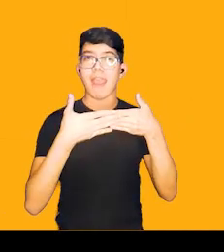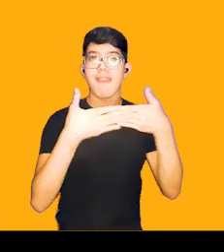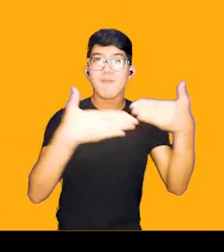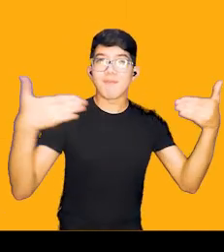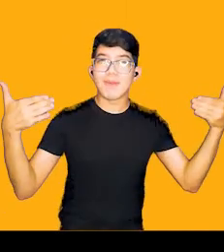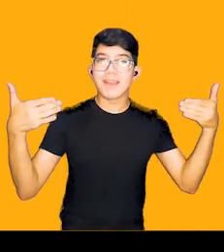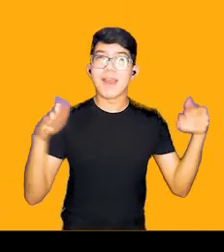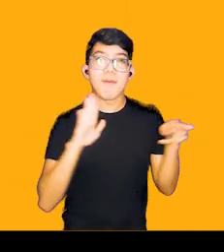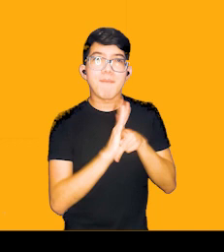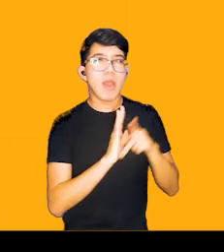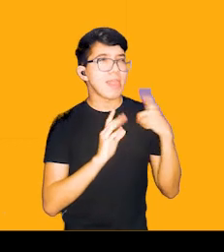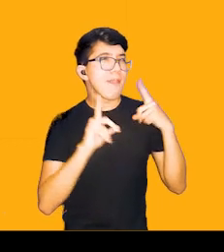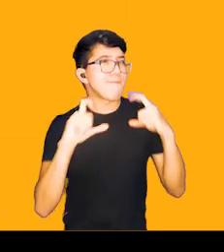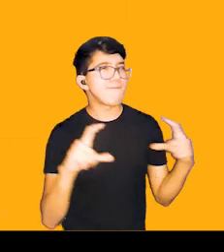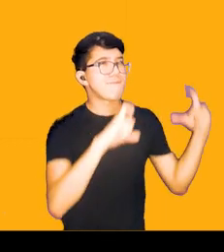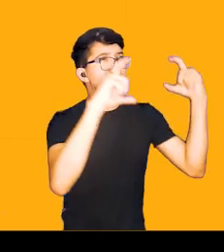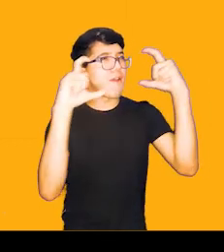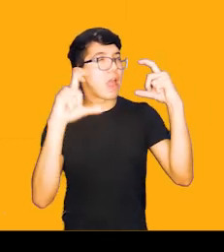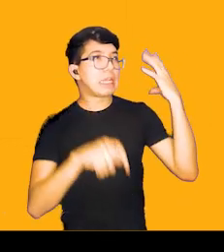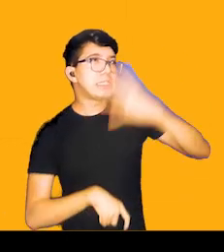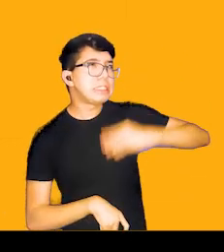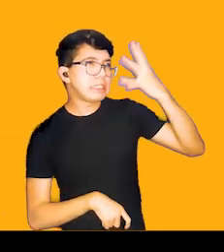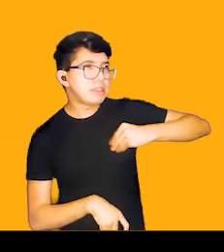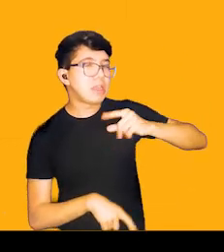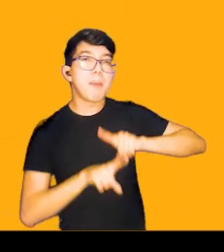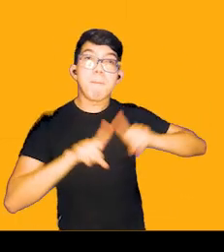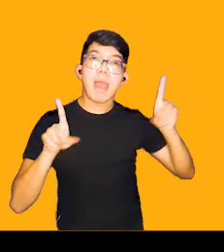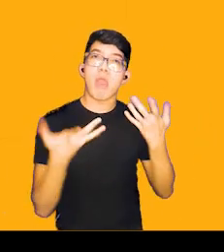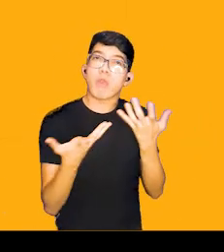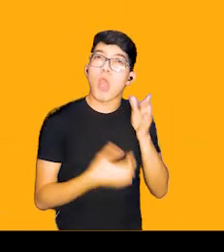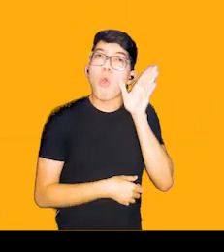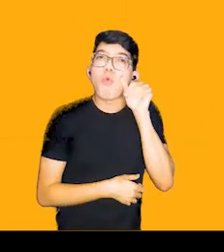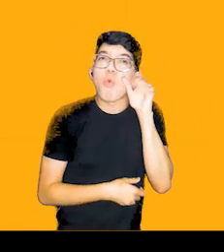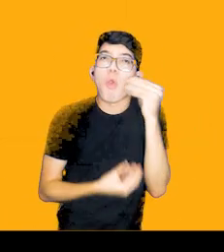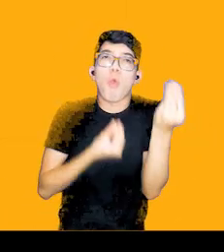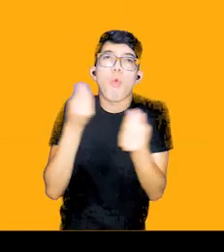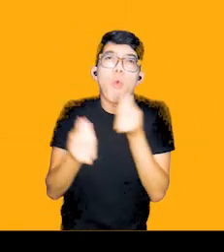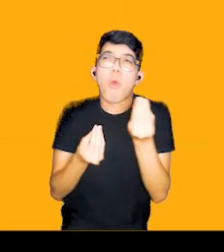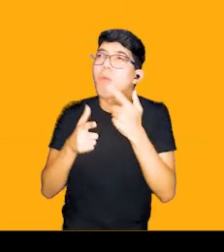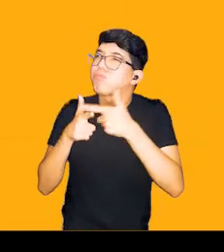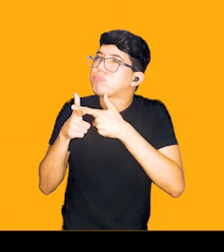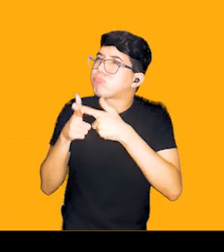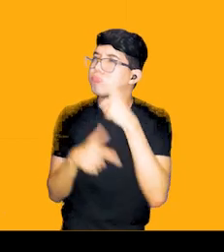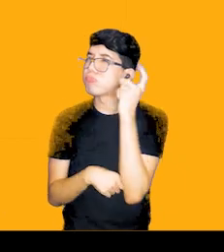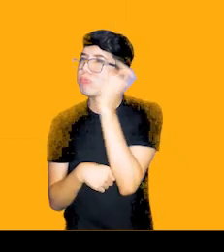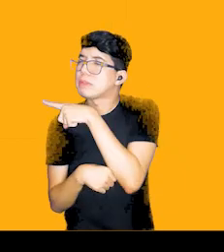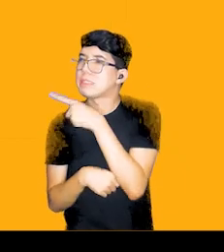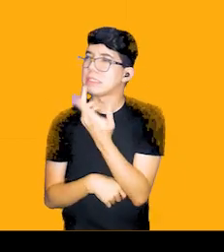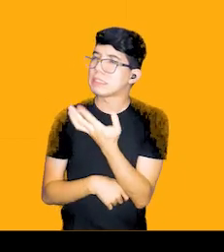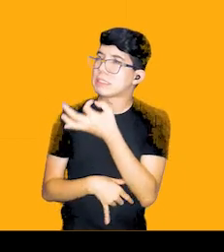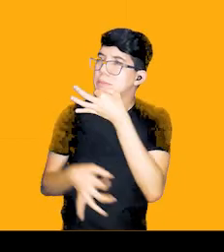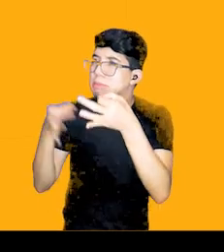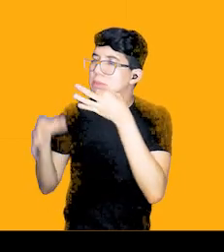muito o lado bonito, né, de Fortaleza. Então, eu também tinha essa expectativa assim de como é que as pessoas veem a